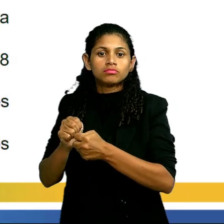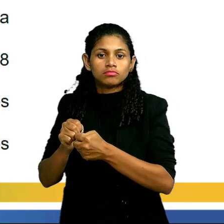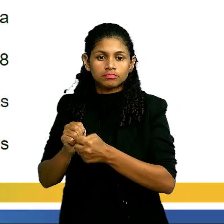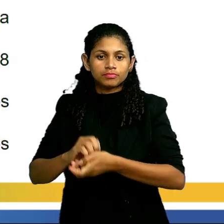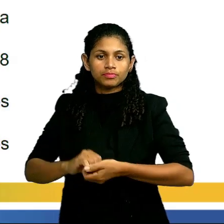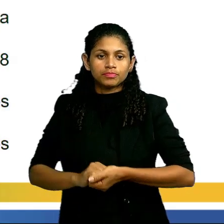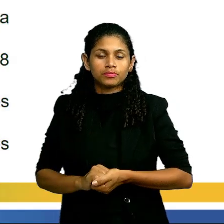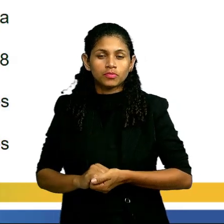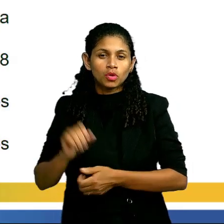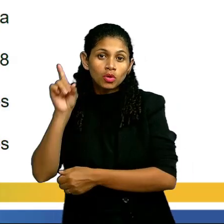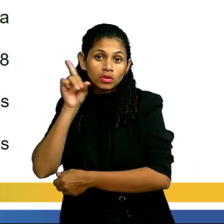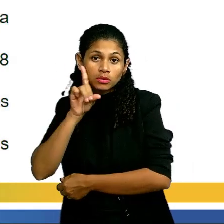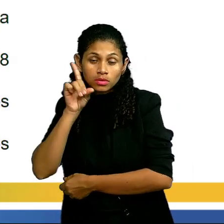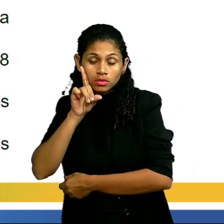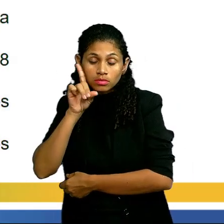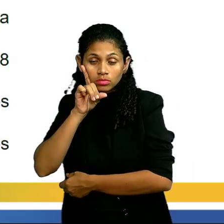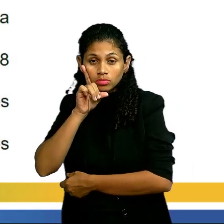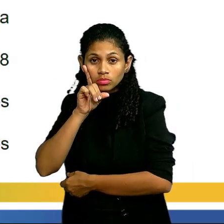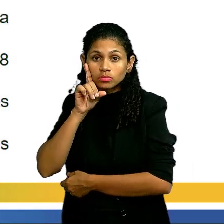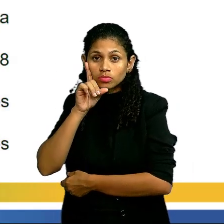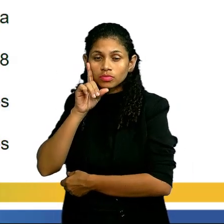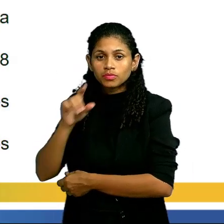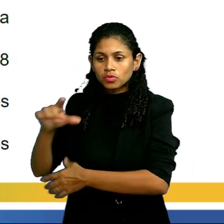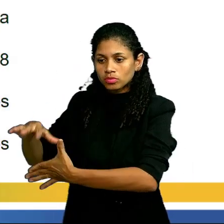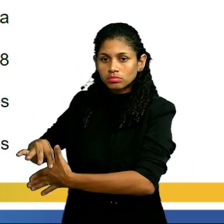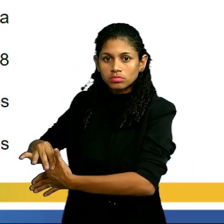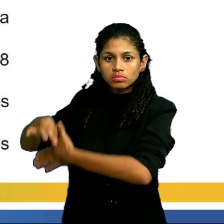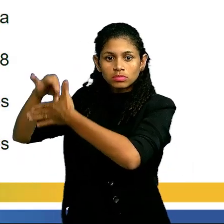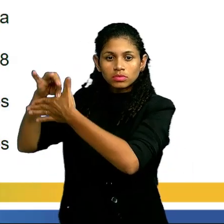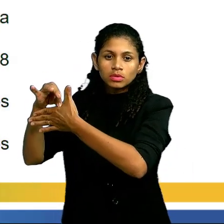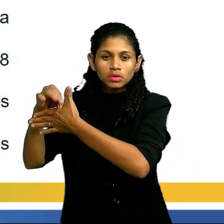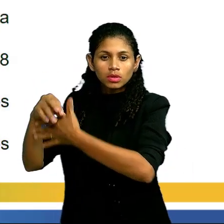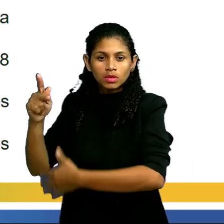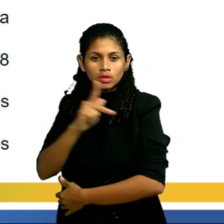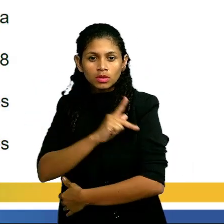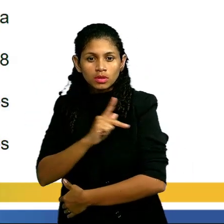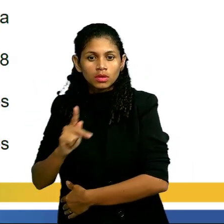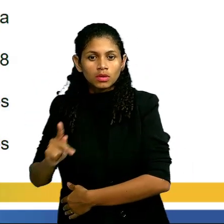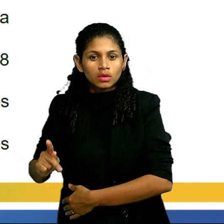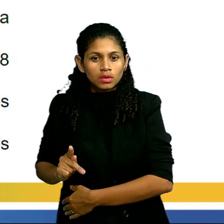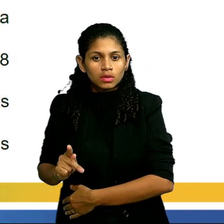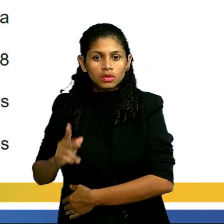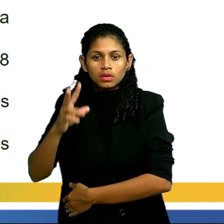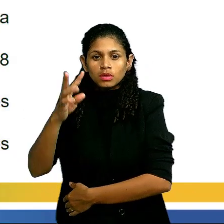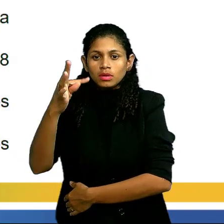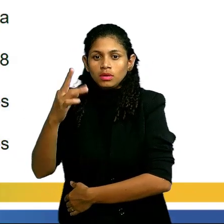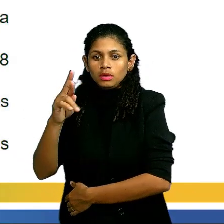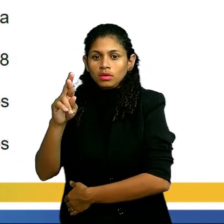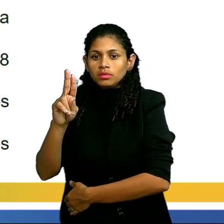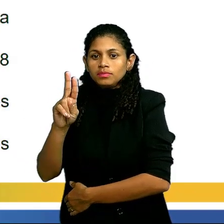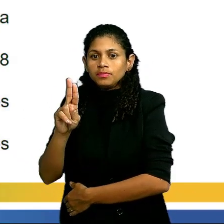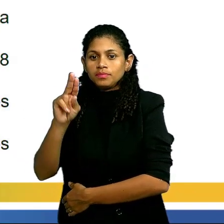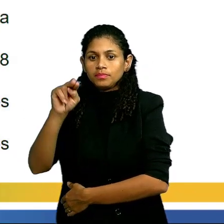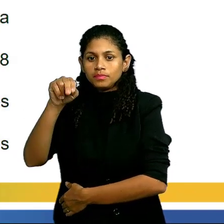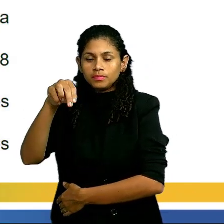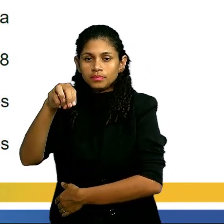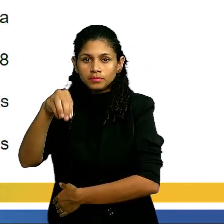Unidos, sob o comando do presidente Harry Truman, responderam com o que foi chamado de ação